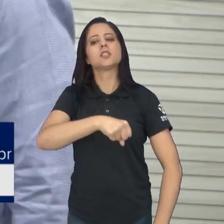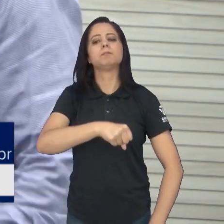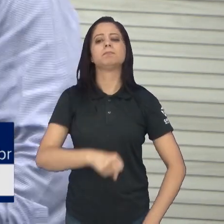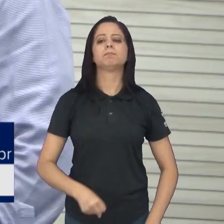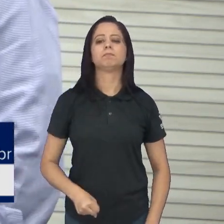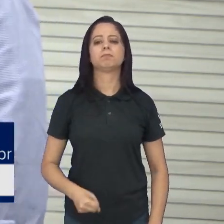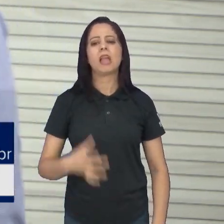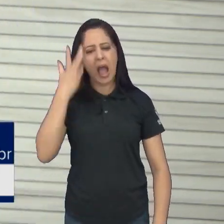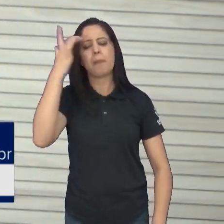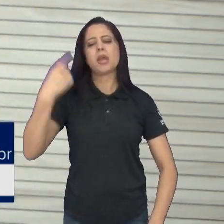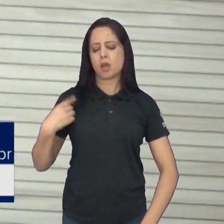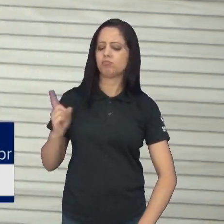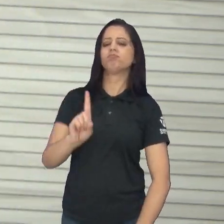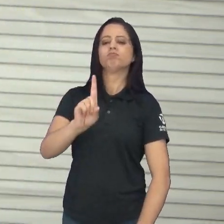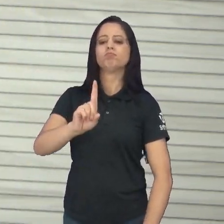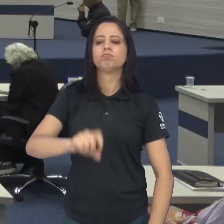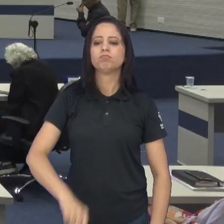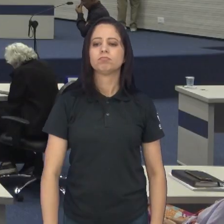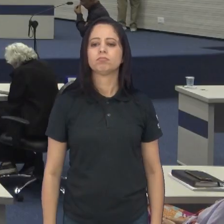amanhã. Amanhã estaremos lá.